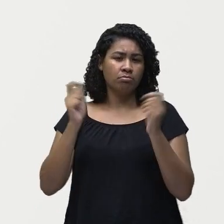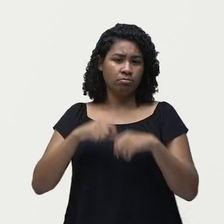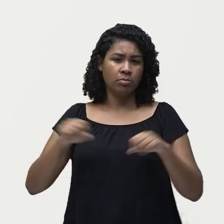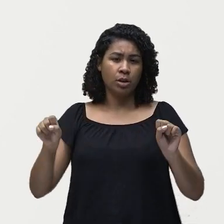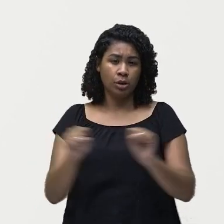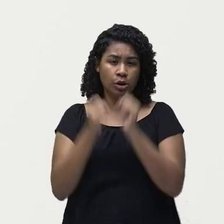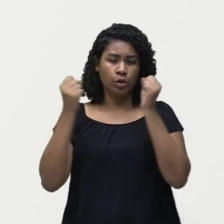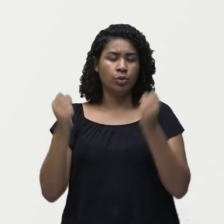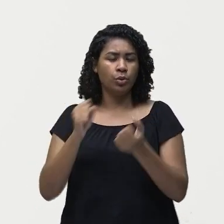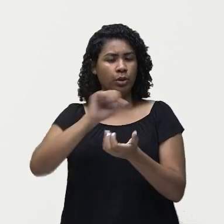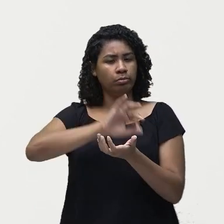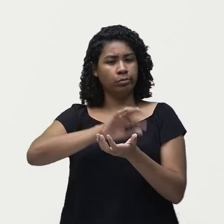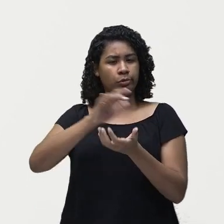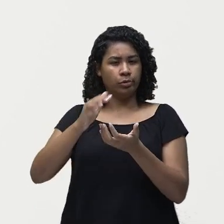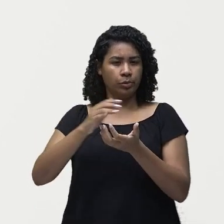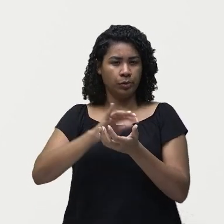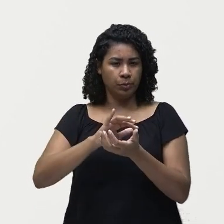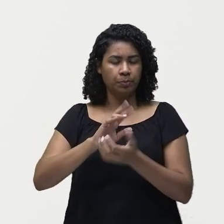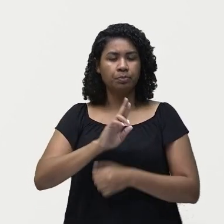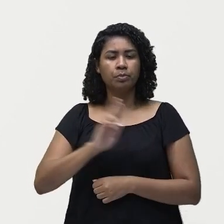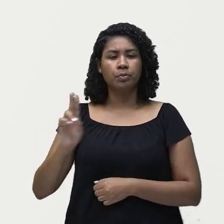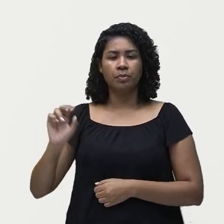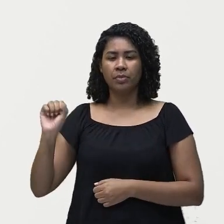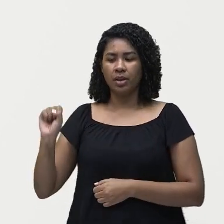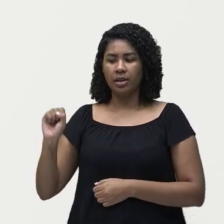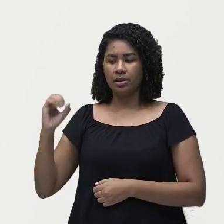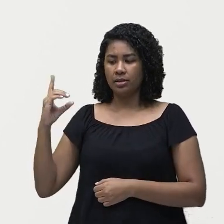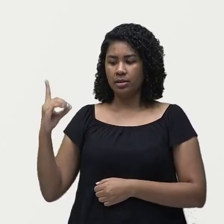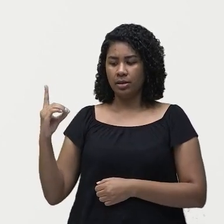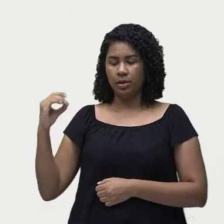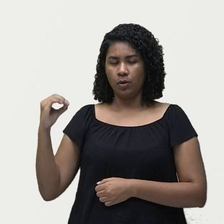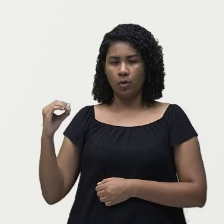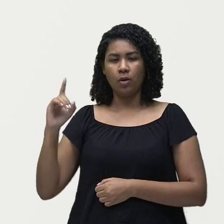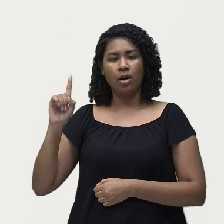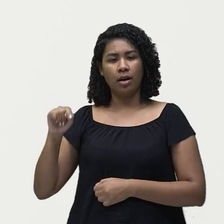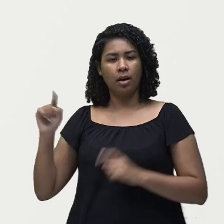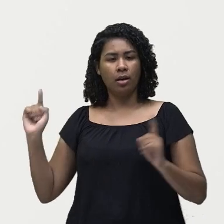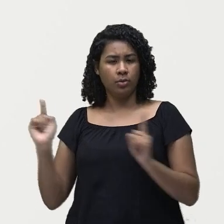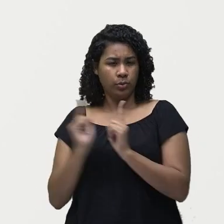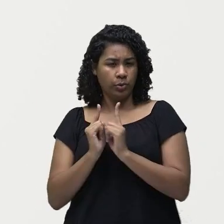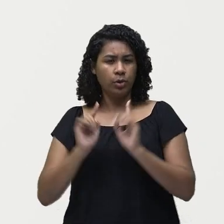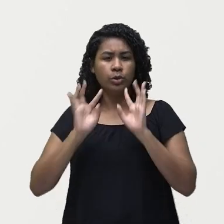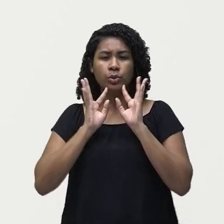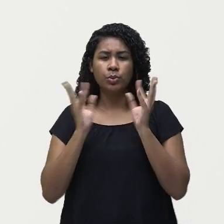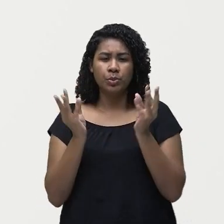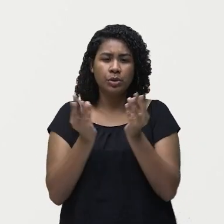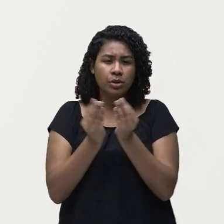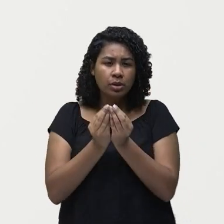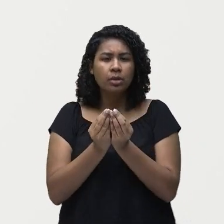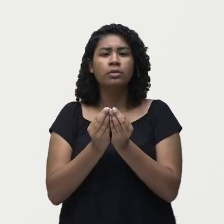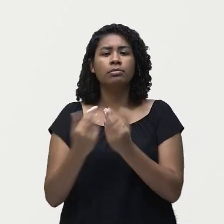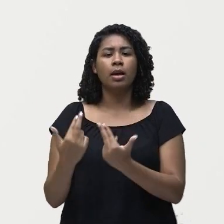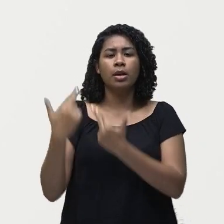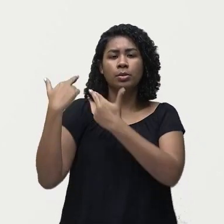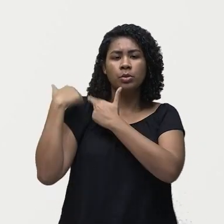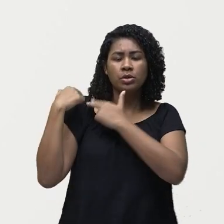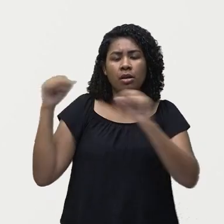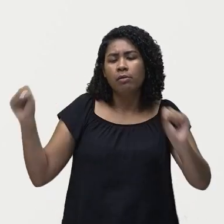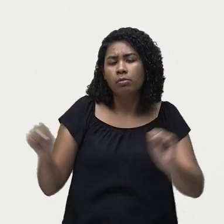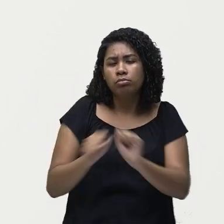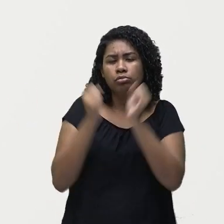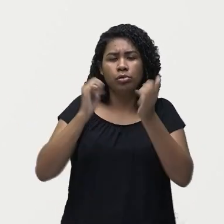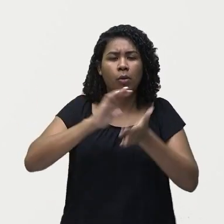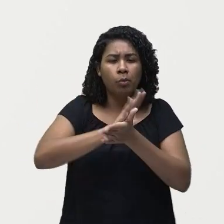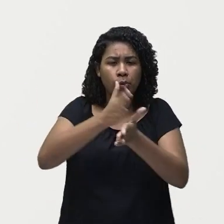SDO, tá? SDO é uma sigla que está relacionada às substâncias responsáveis pela destruição